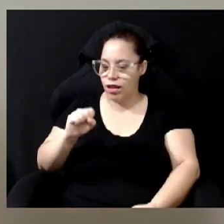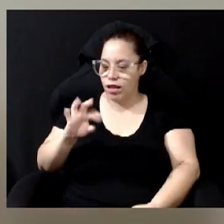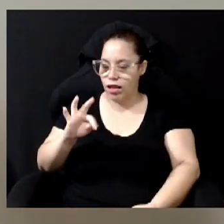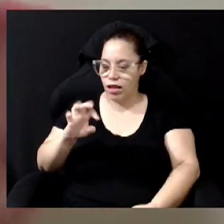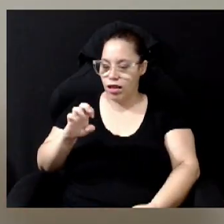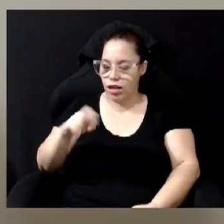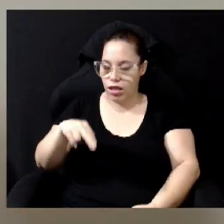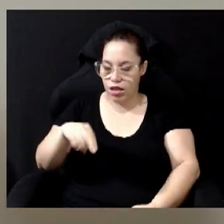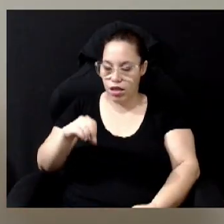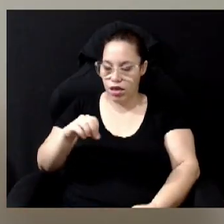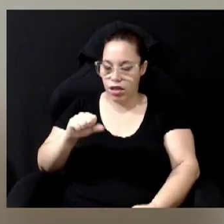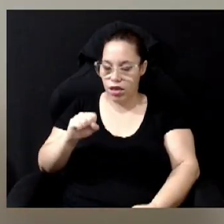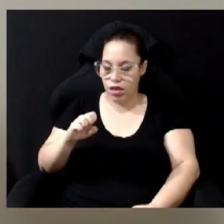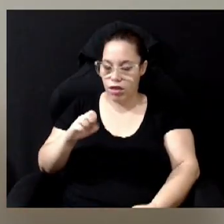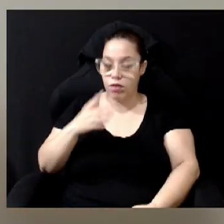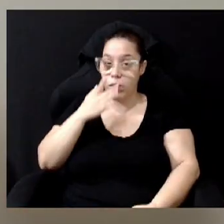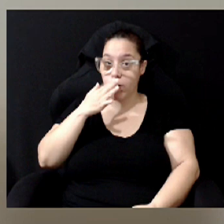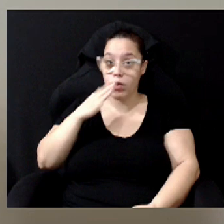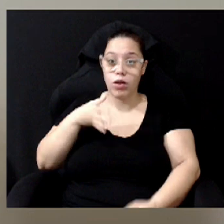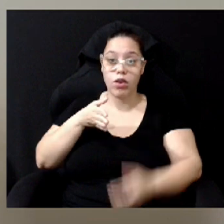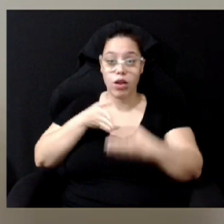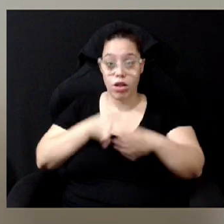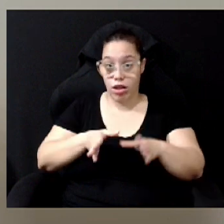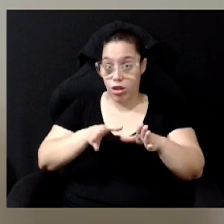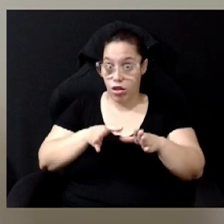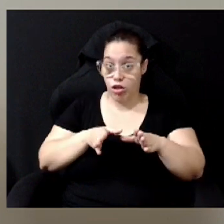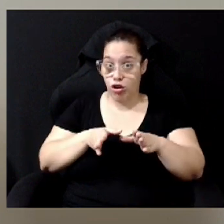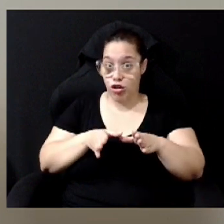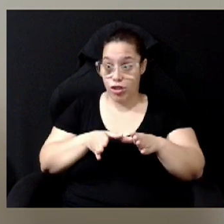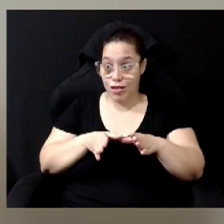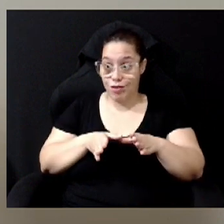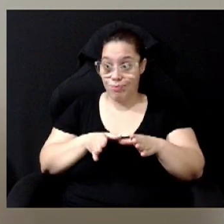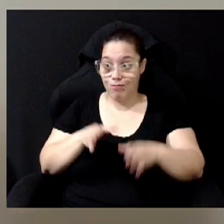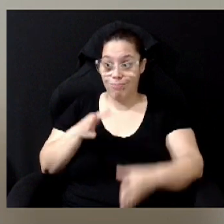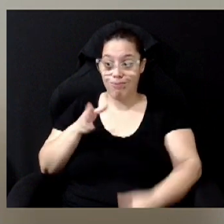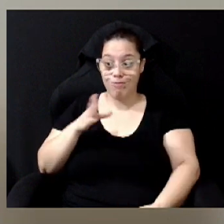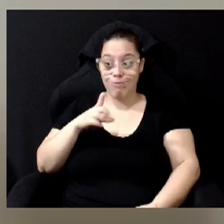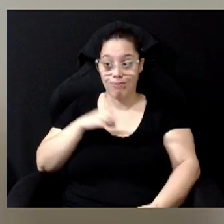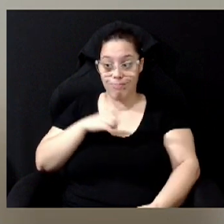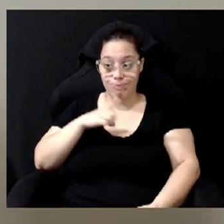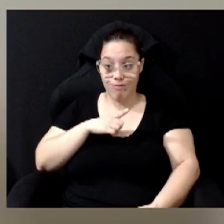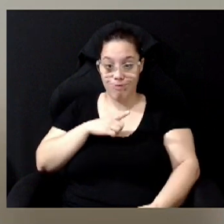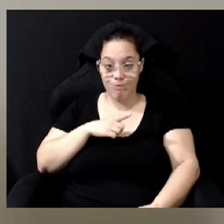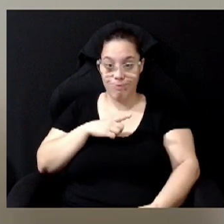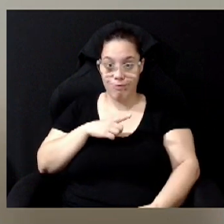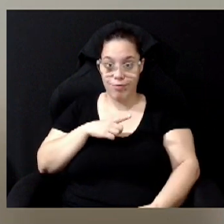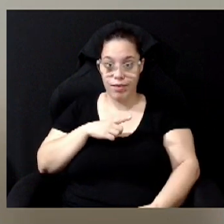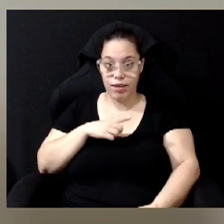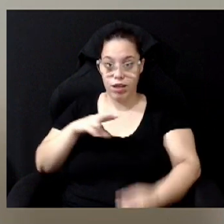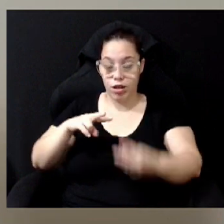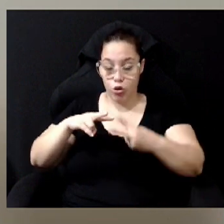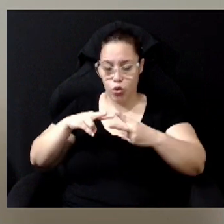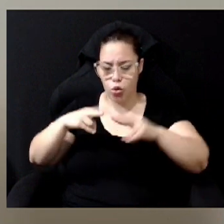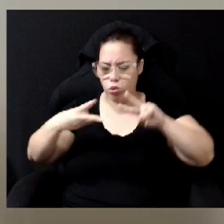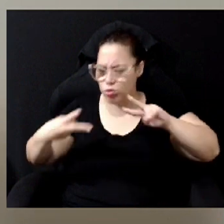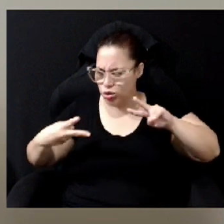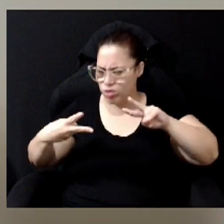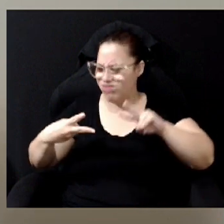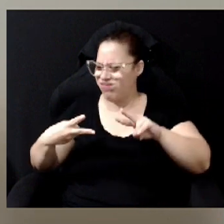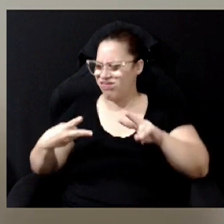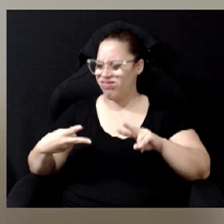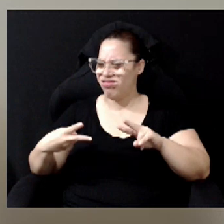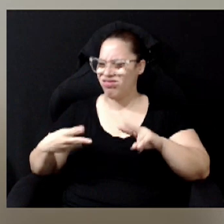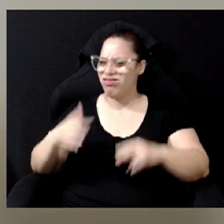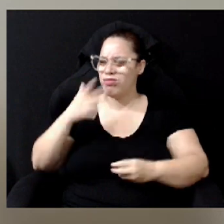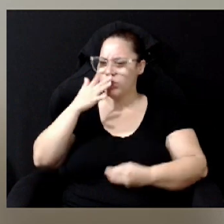Tem crianças que já nascem com a estenose aórtica, mas essa estenose congênita, a criança ou é